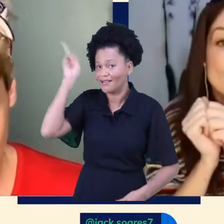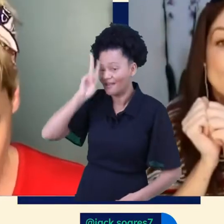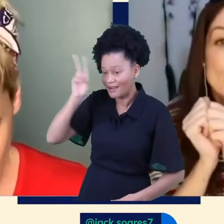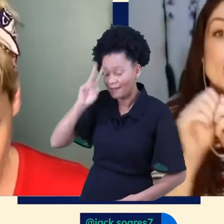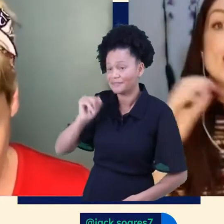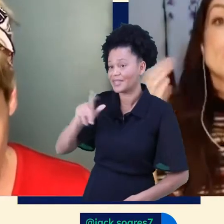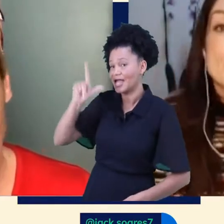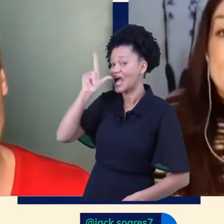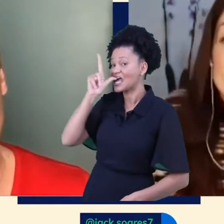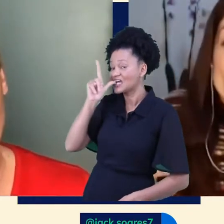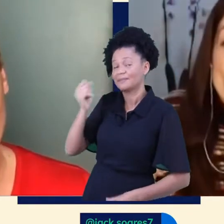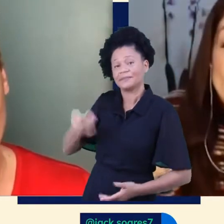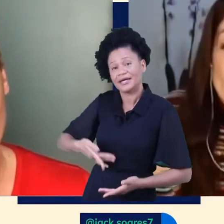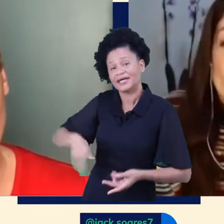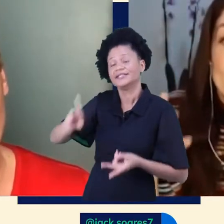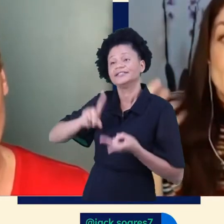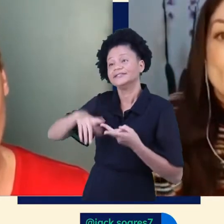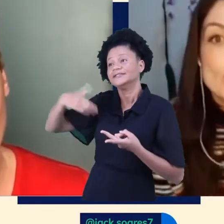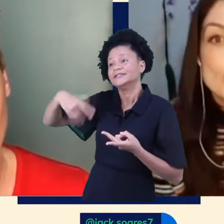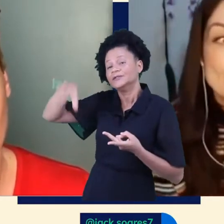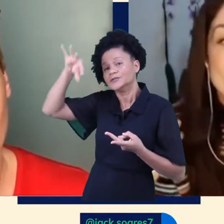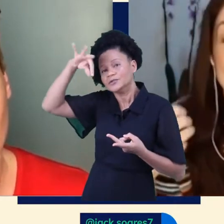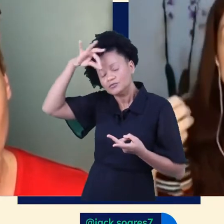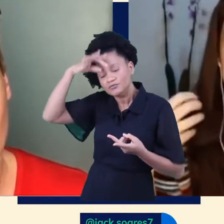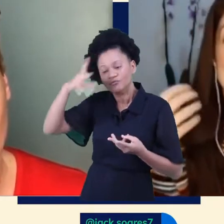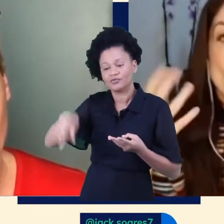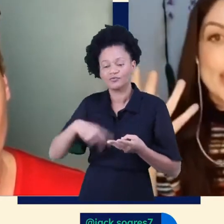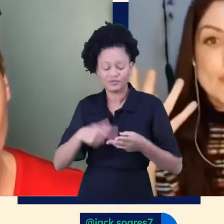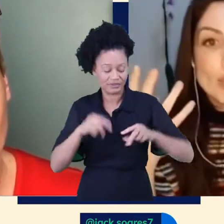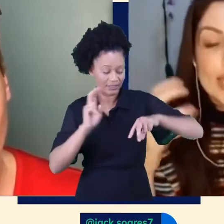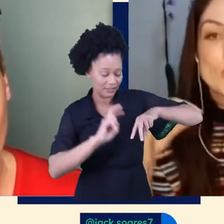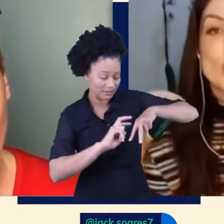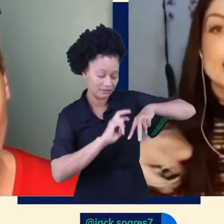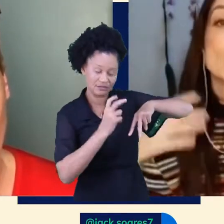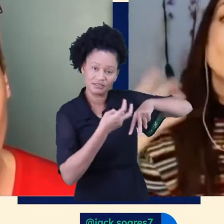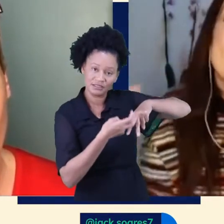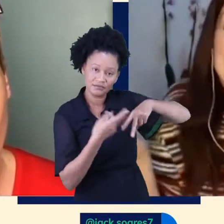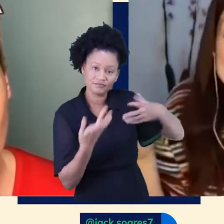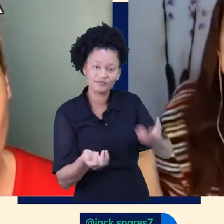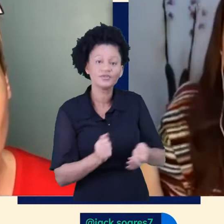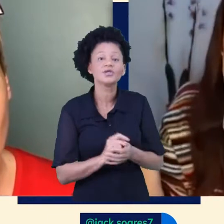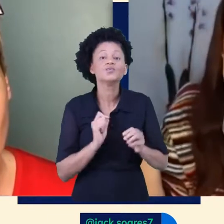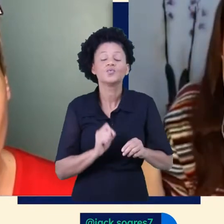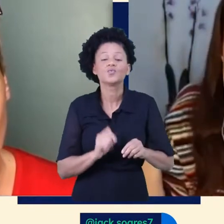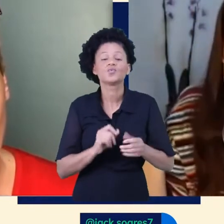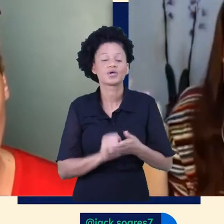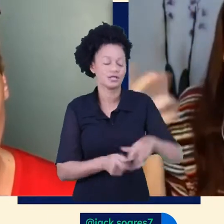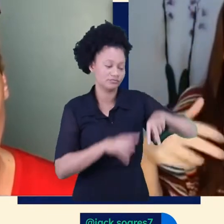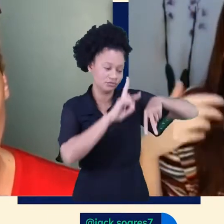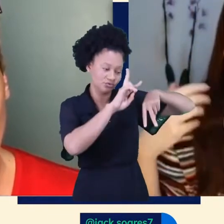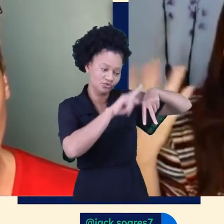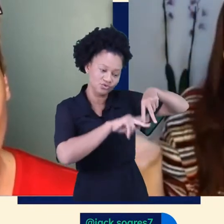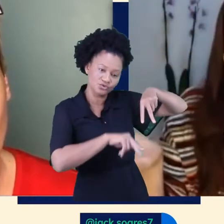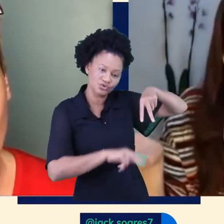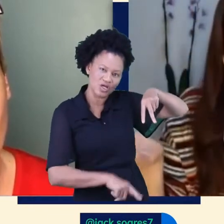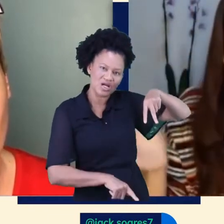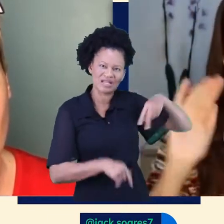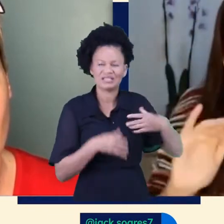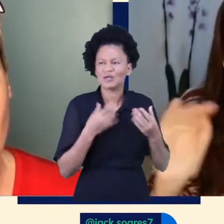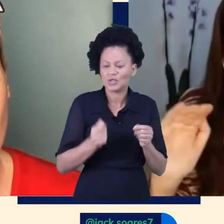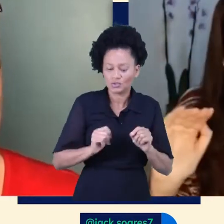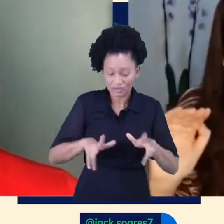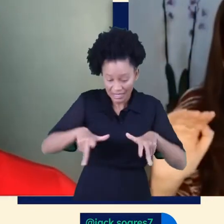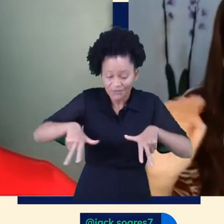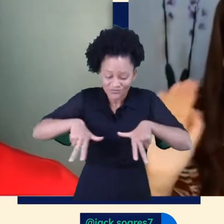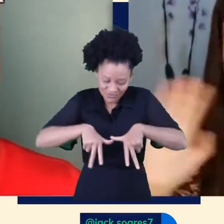intersexo. Gênero é o quê? Embora a gente fale, é homem, é mulher, o gênero é a construção social que a gente faz a partir disso,